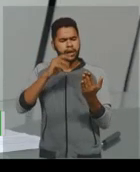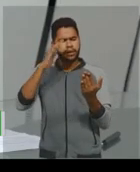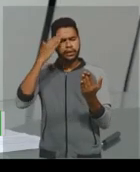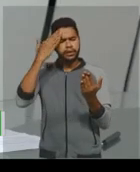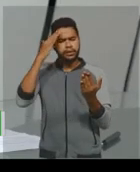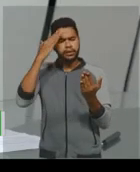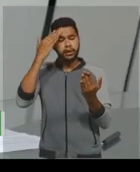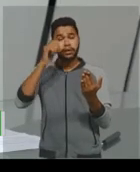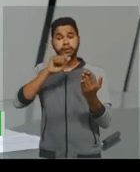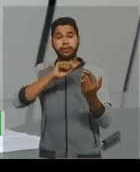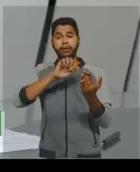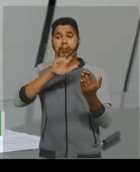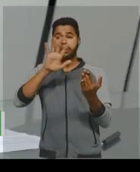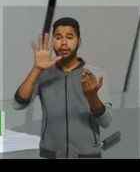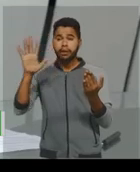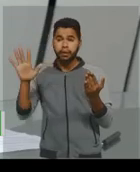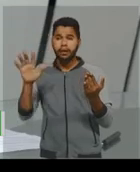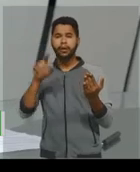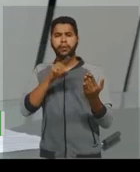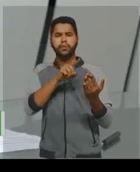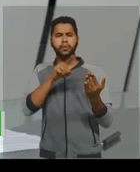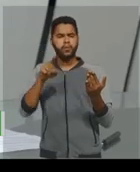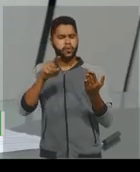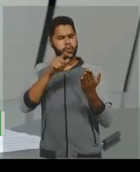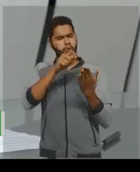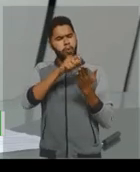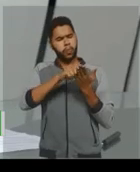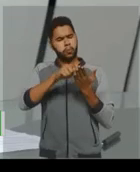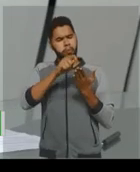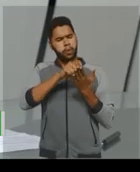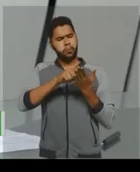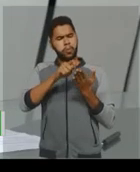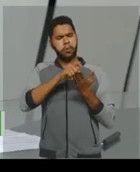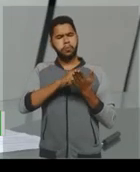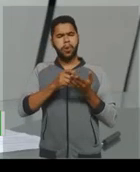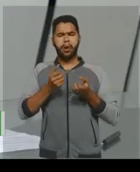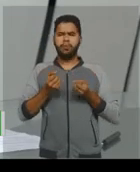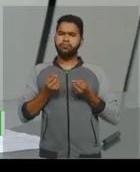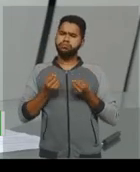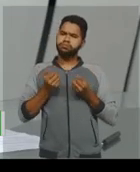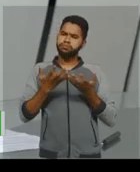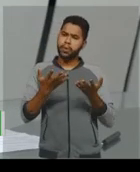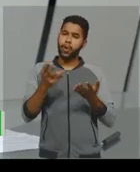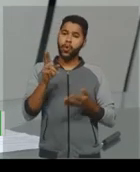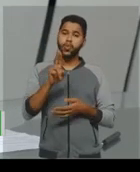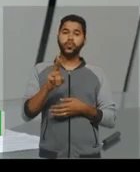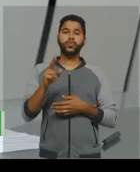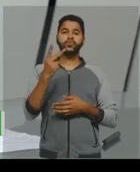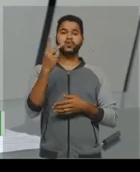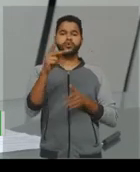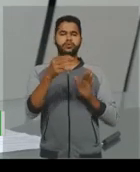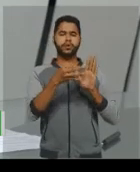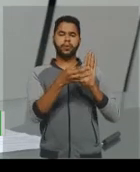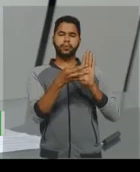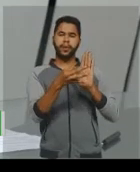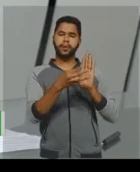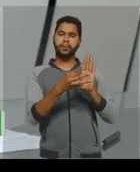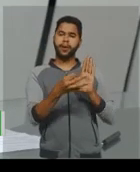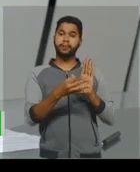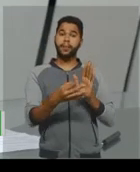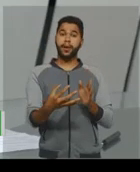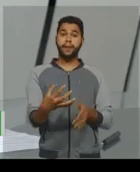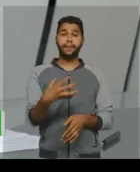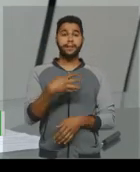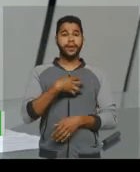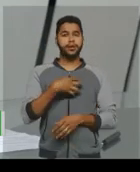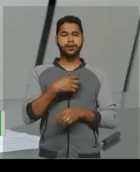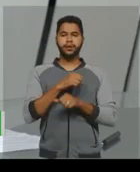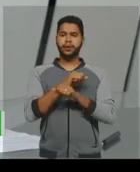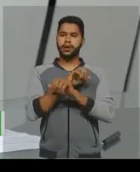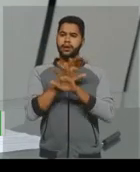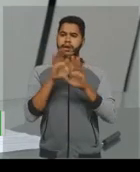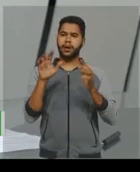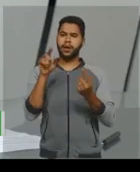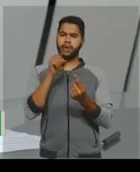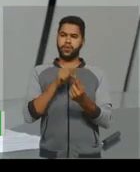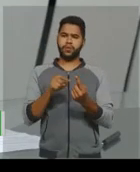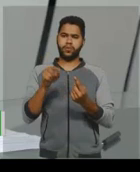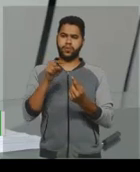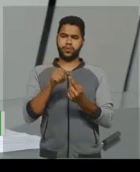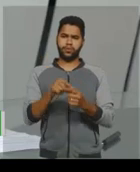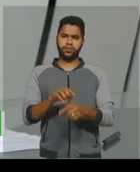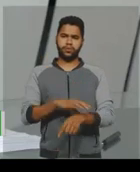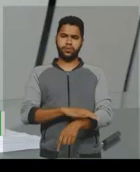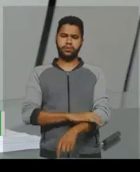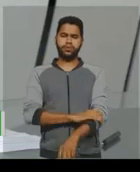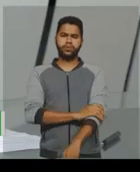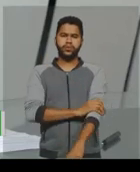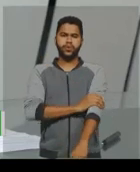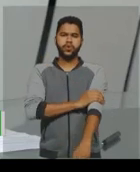mensagem, você tem que falar o que você quer falar, você tem que usar os seus argumentos de uma maneira clara e objetiva.